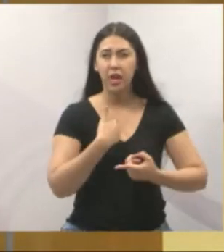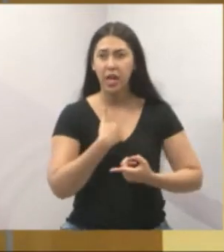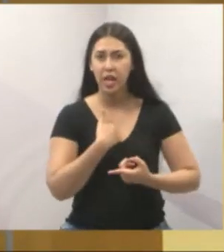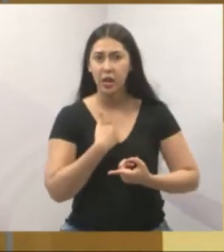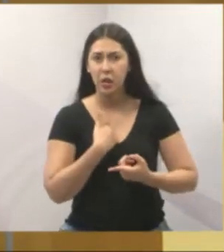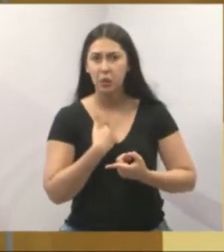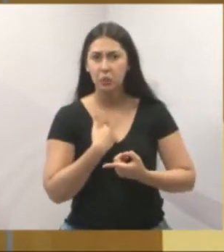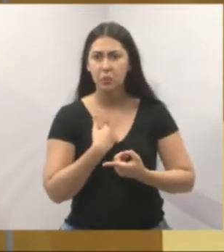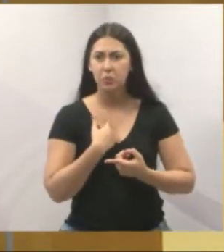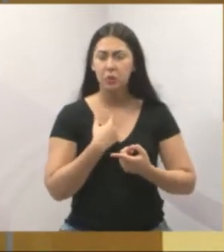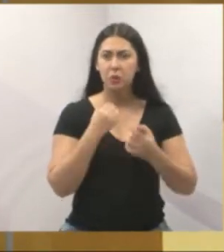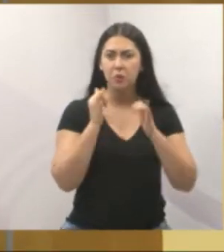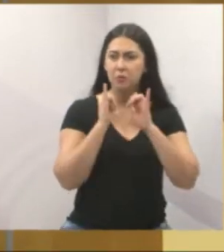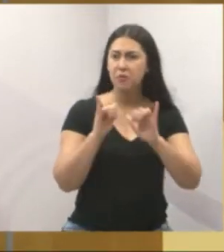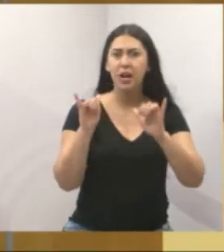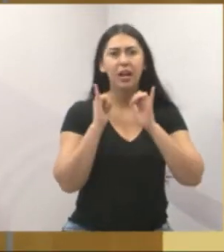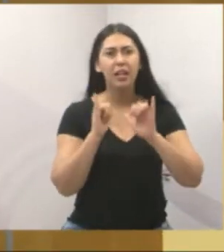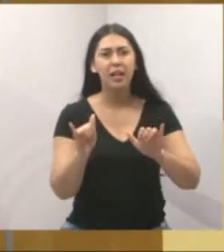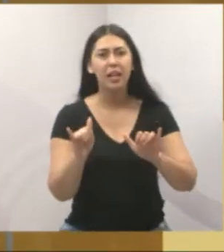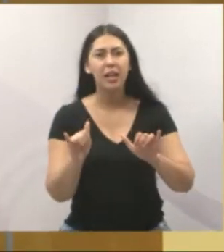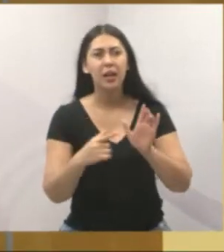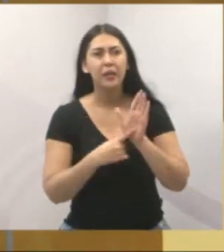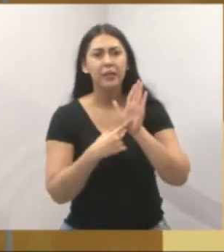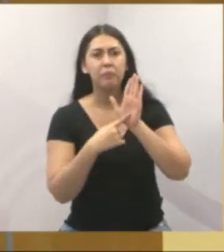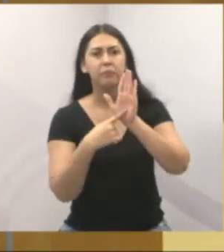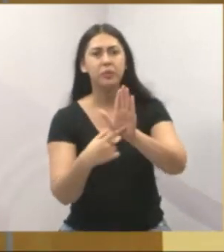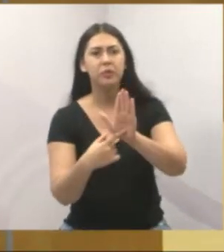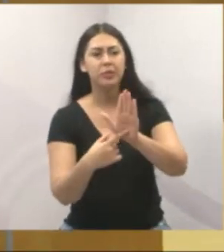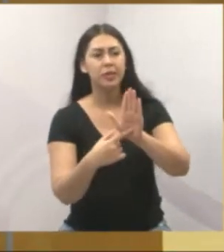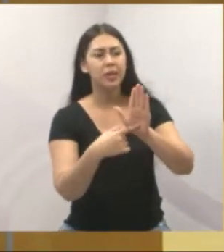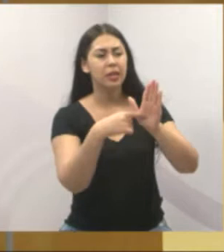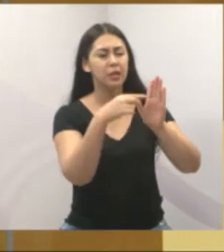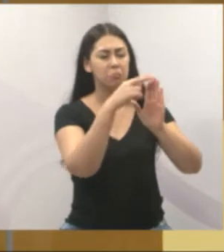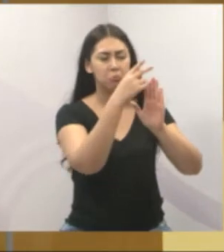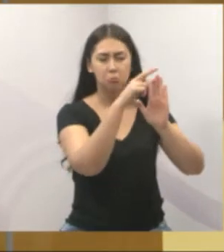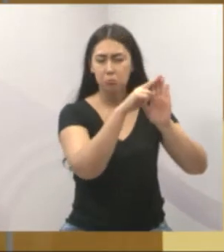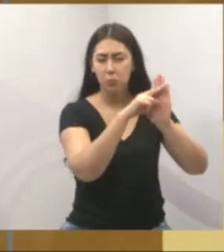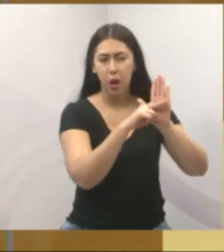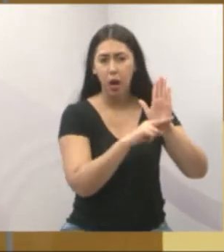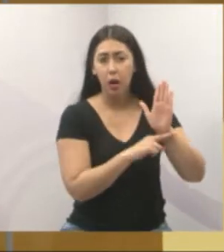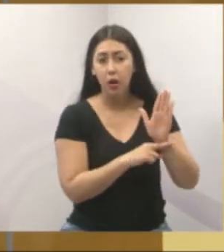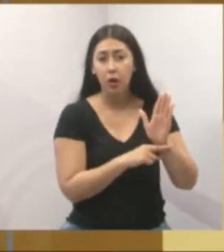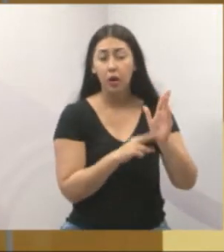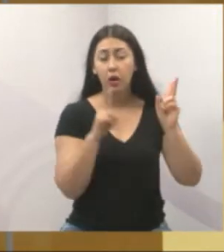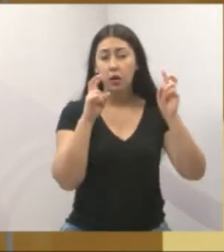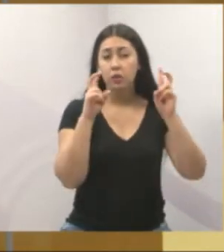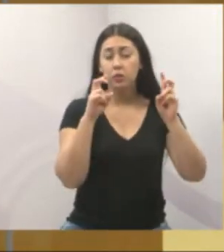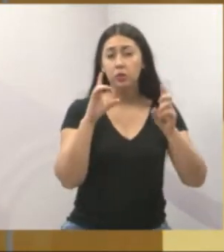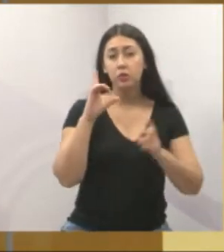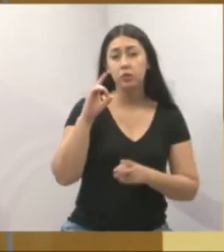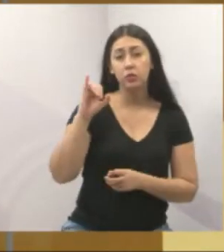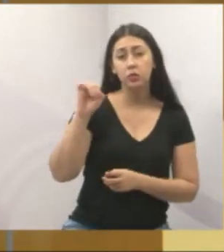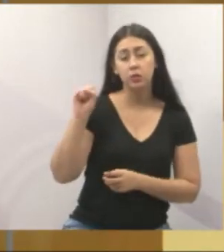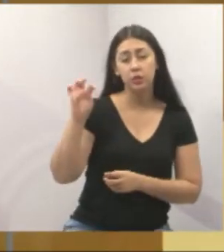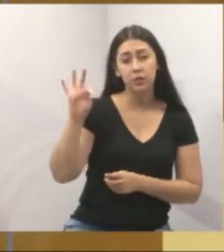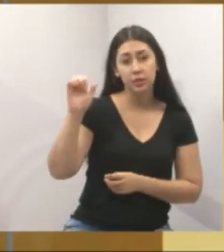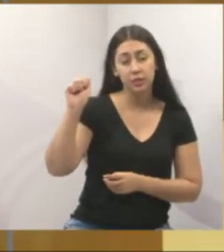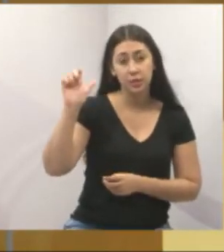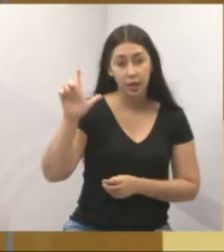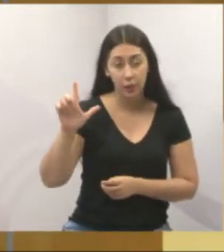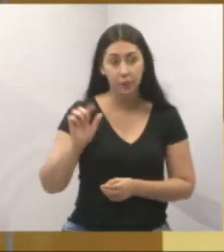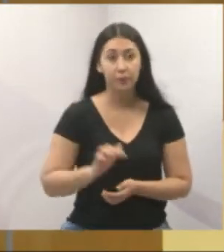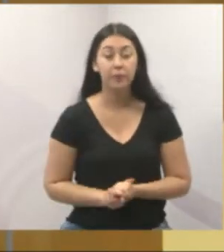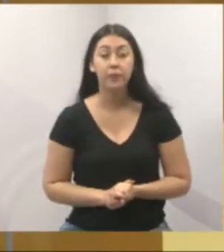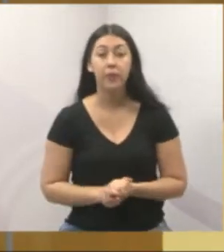essa semana de levantar as informações com relação à Distal. Primeiro que esse pedido de informação partiu da própria Comissão de